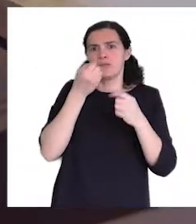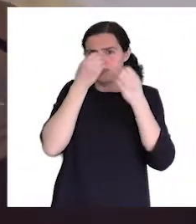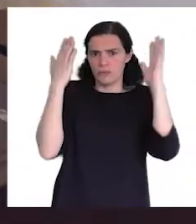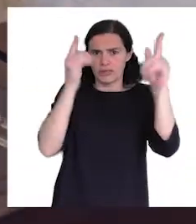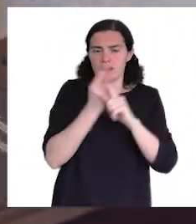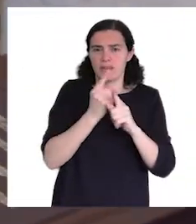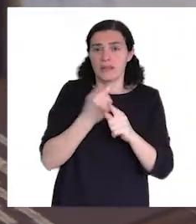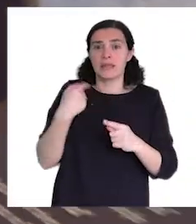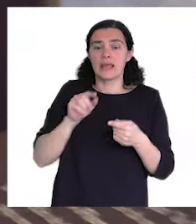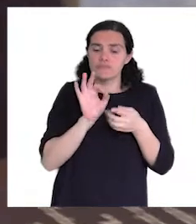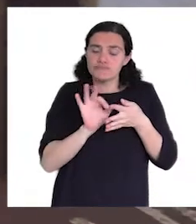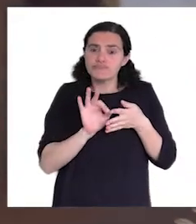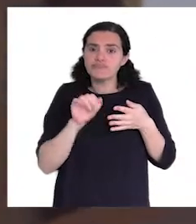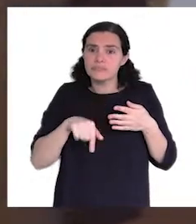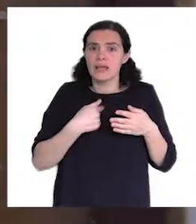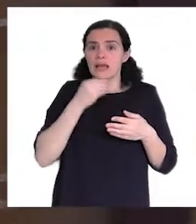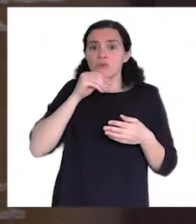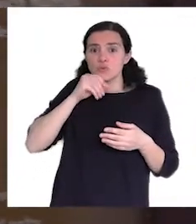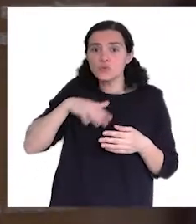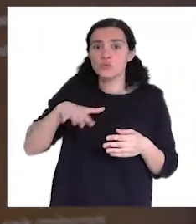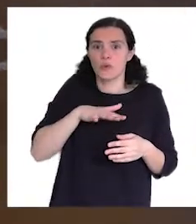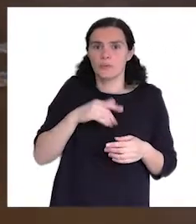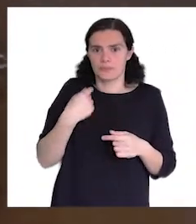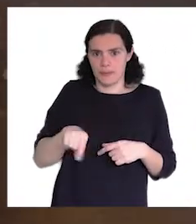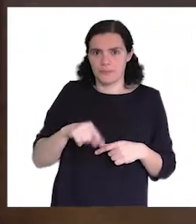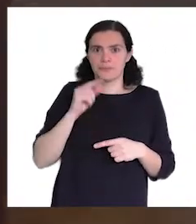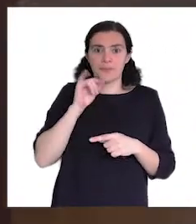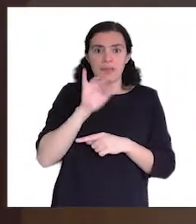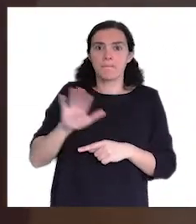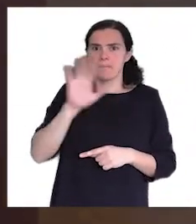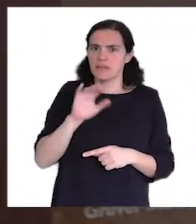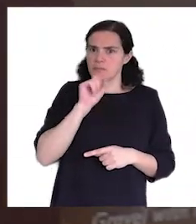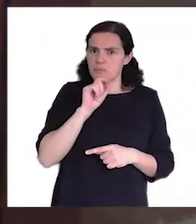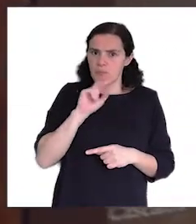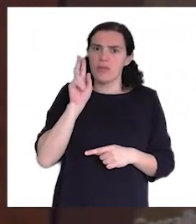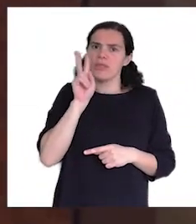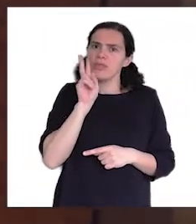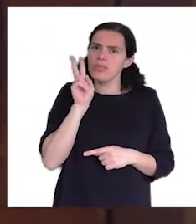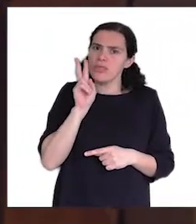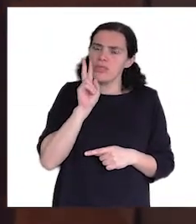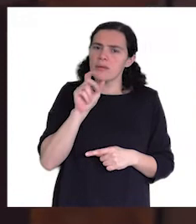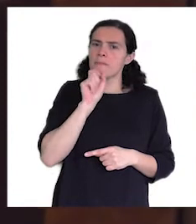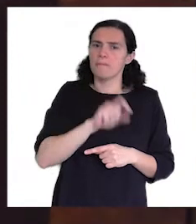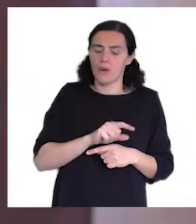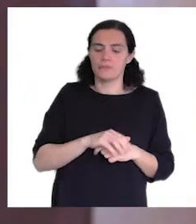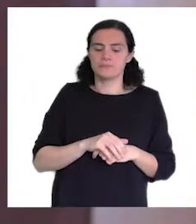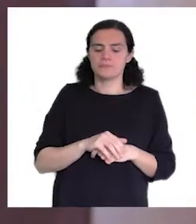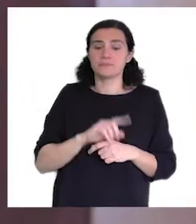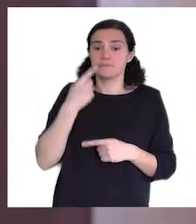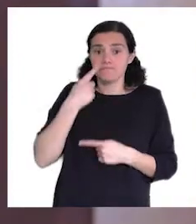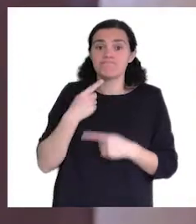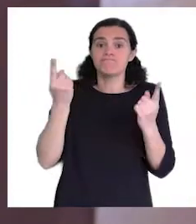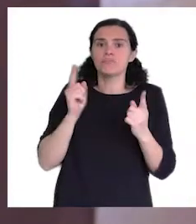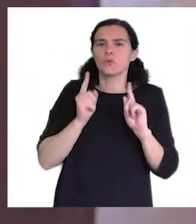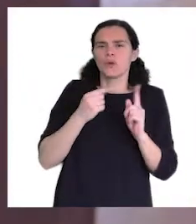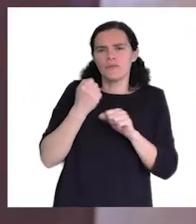dos componentes que nós também temos é a estratificação do solo, que é uma das imagens que nós podemos também depois observar, em que